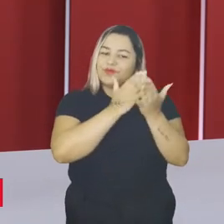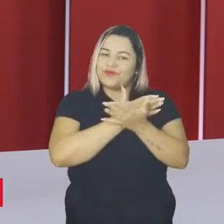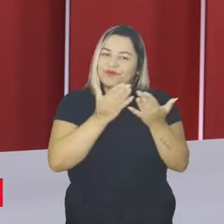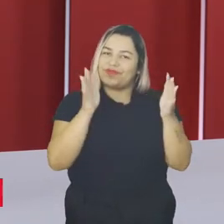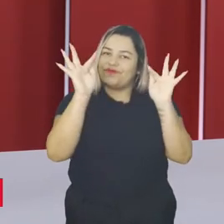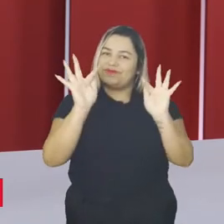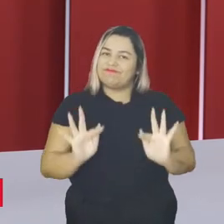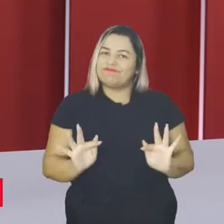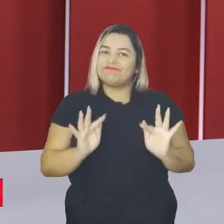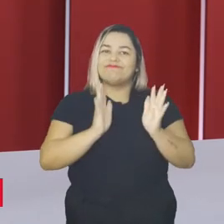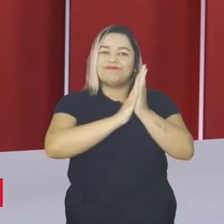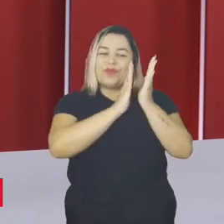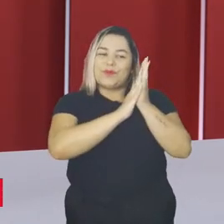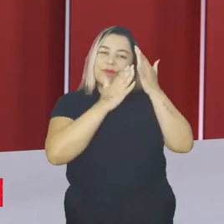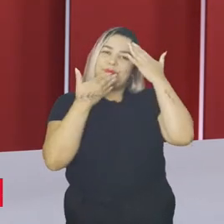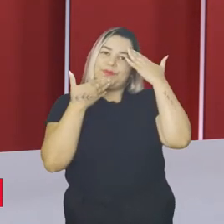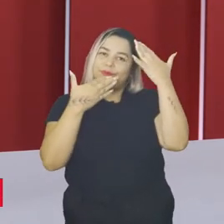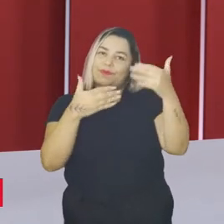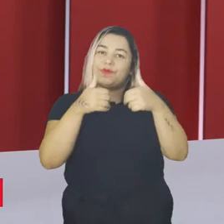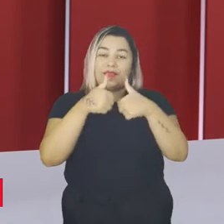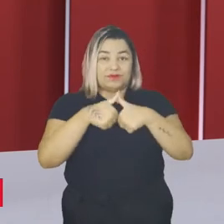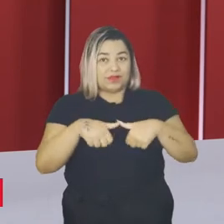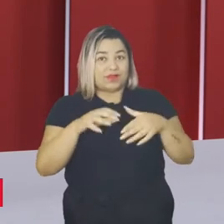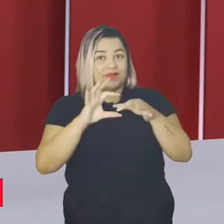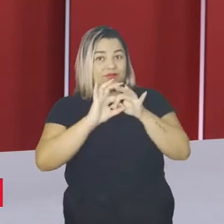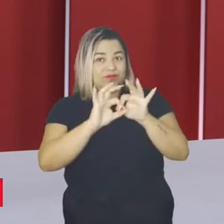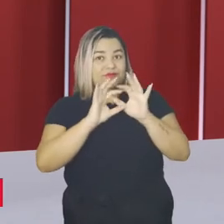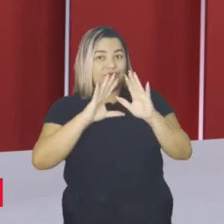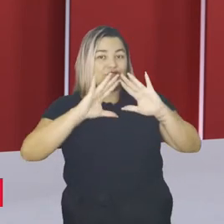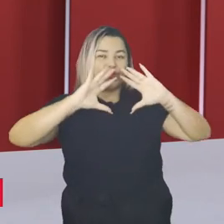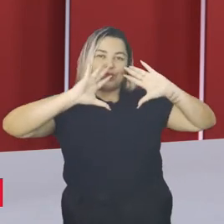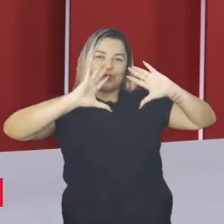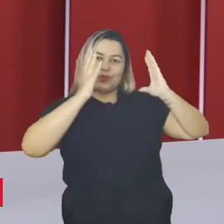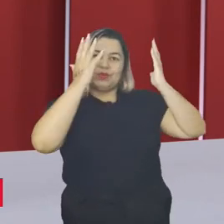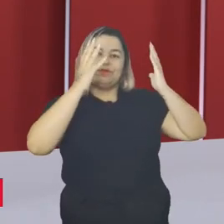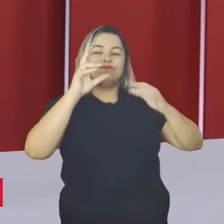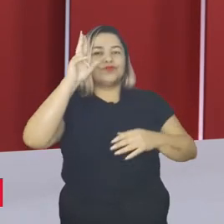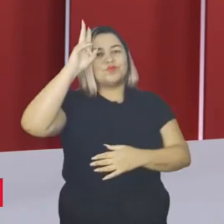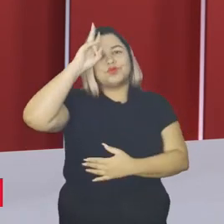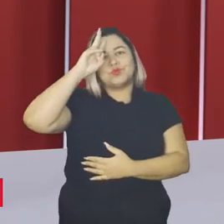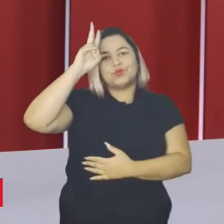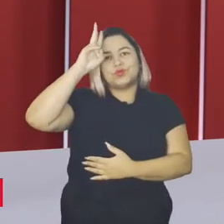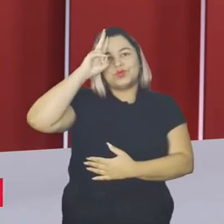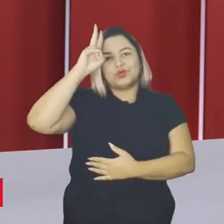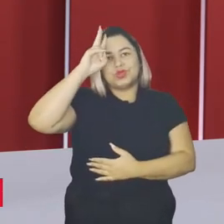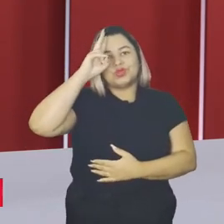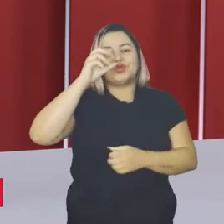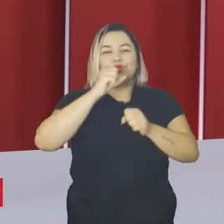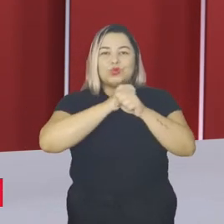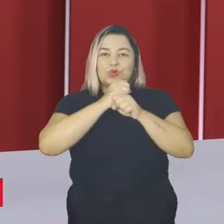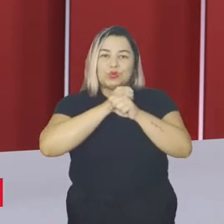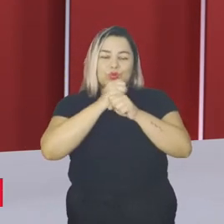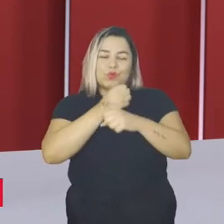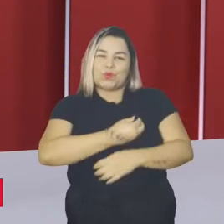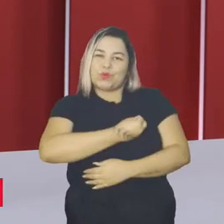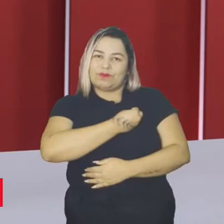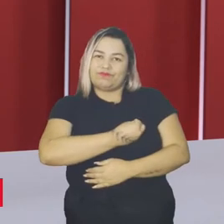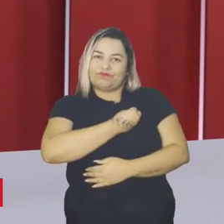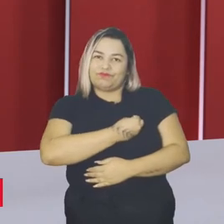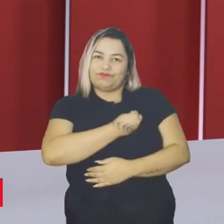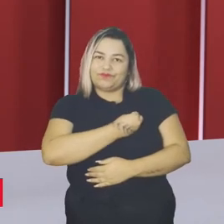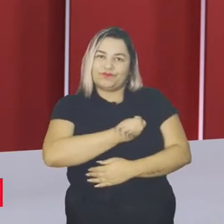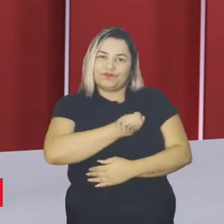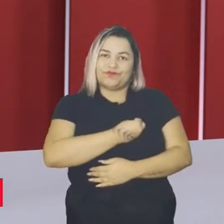aniversário, obrigada por estar aqui comemorando com a gente nessa segunda-feira, o seu ano novo, muito bom. E vamos para